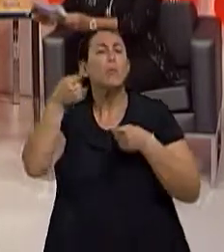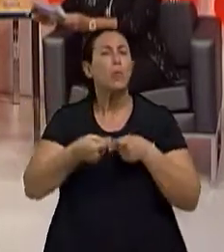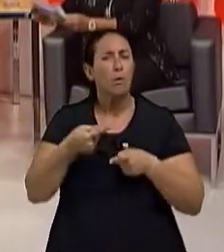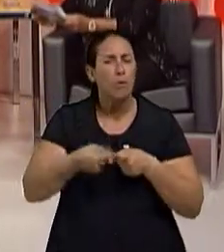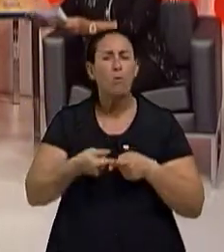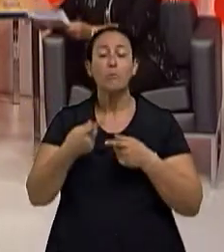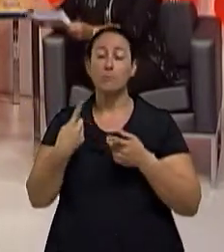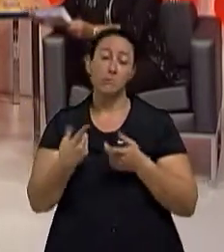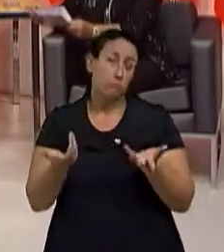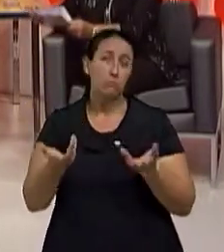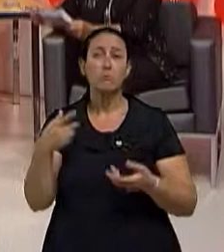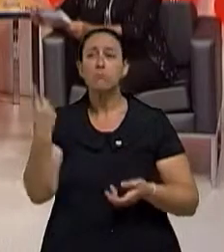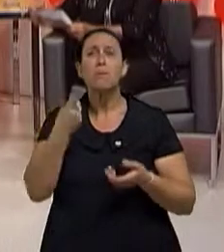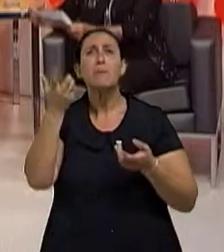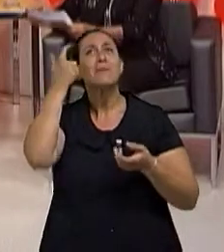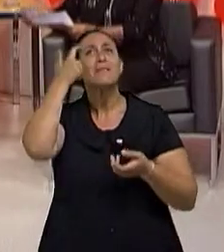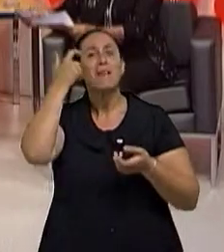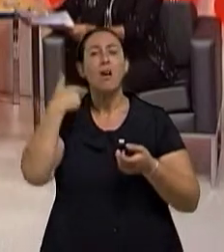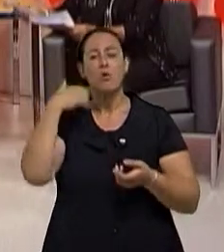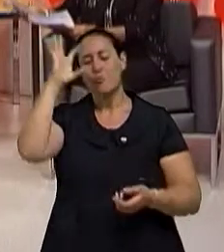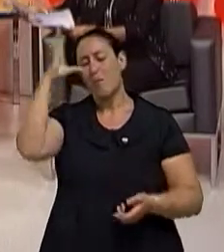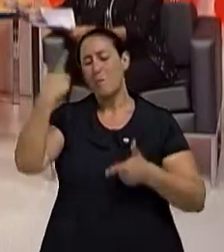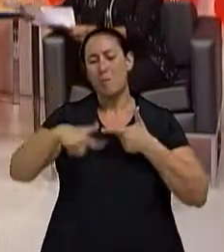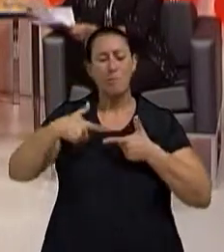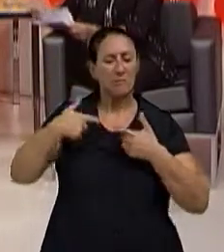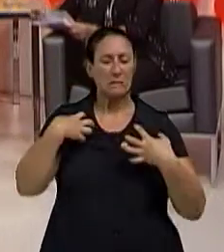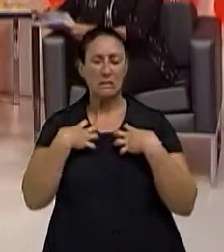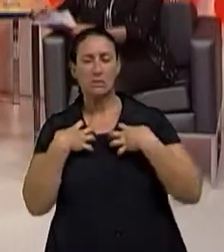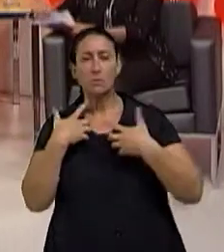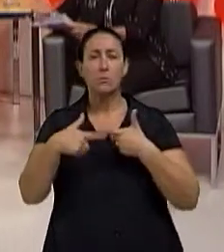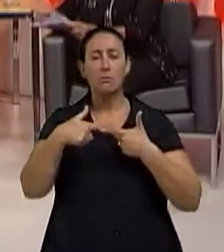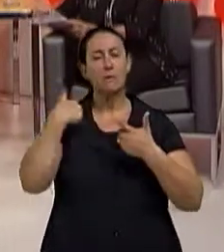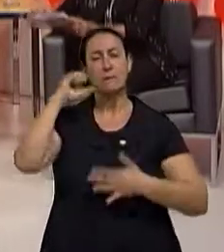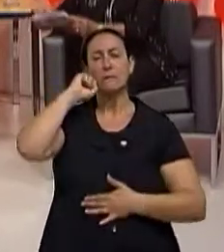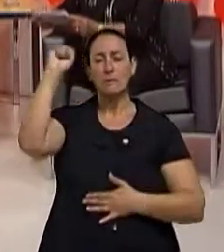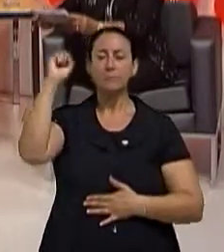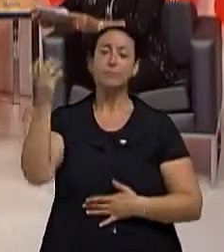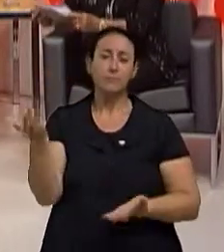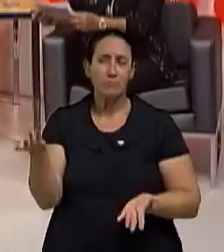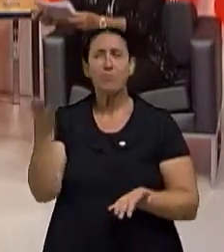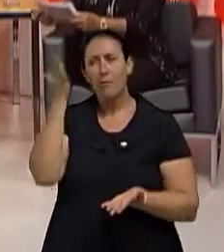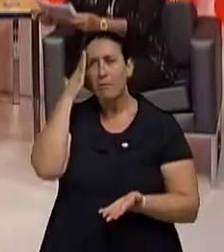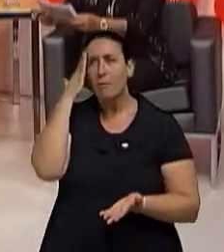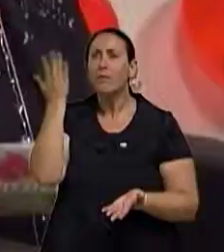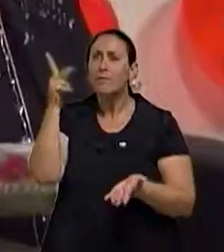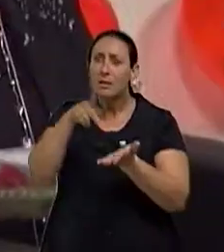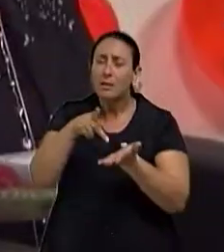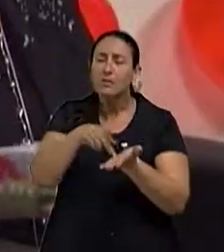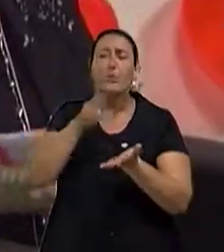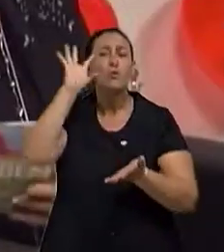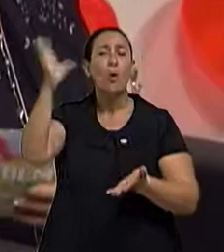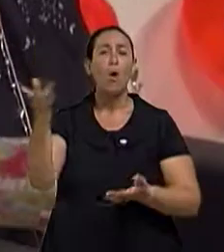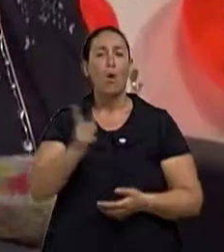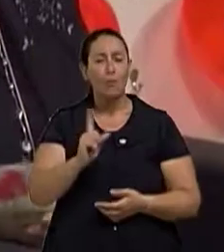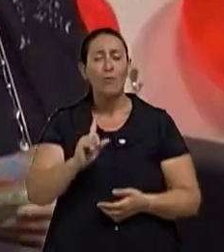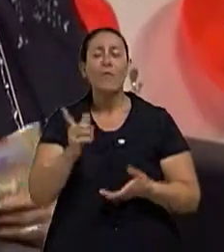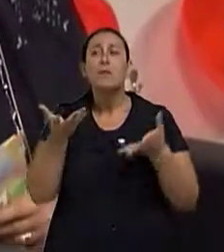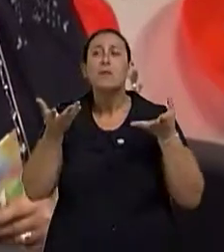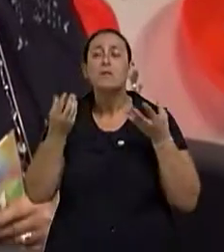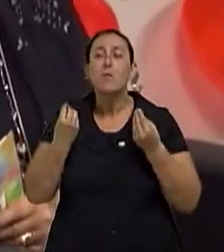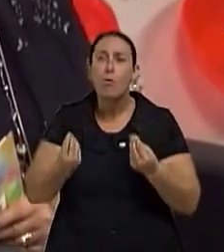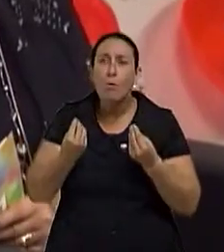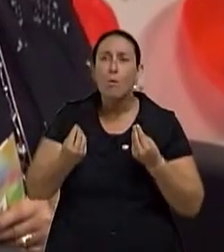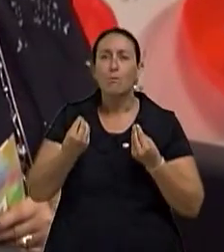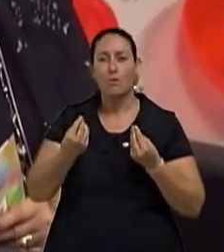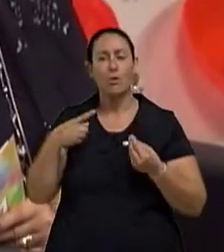pensando elas resolver os problemas, né? Quando a gente sabe que não é bem isso, né? Não resolve nada. E a gente falava, no finalzinho do